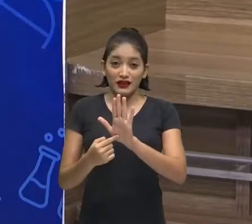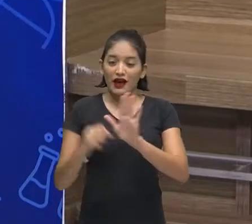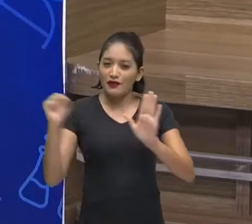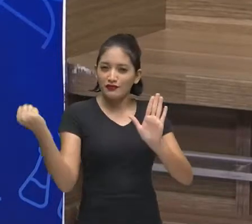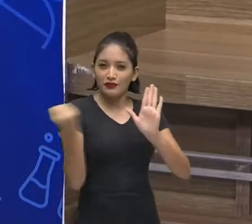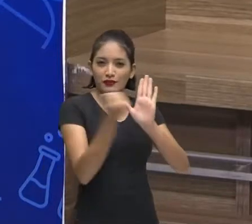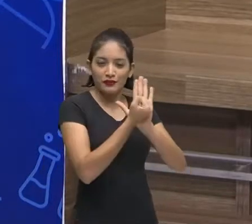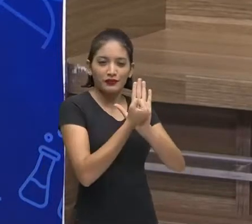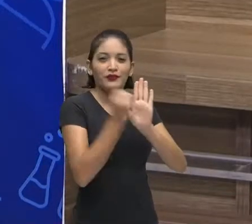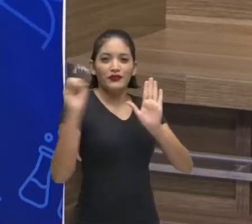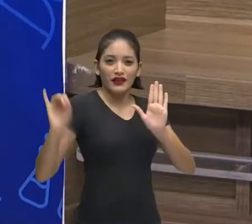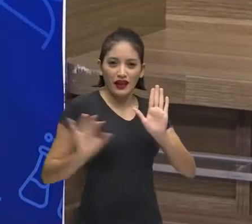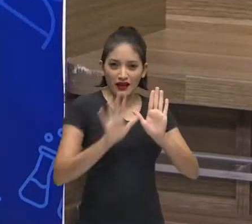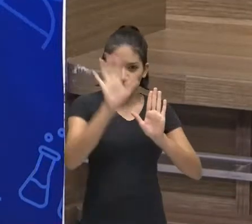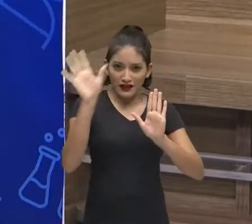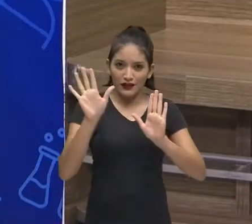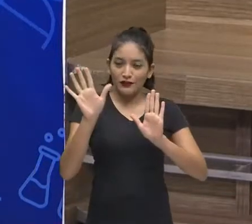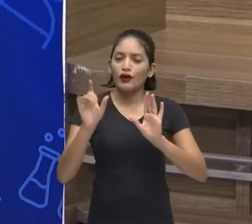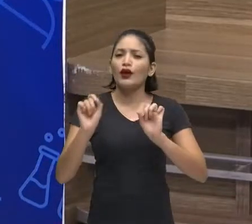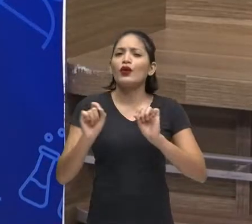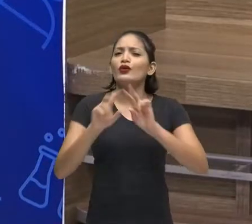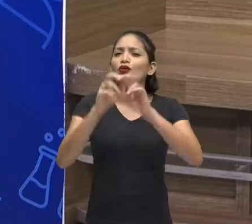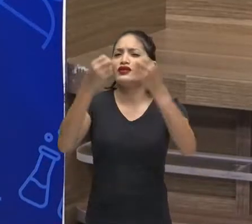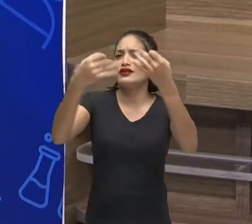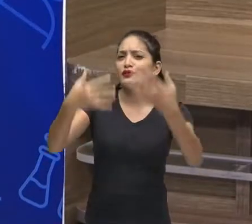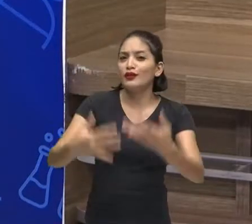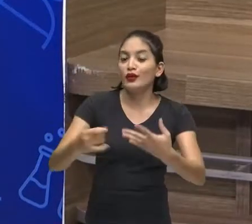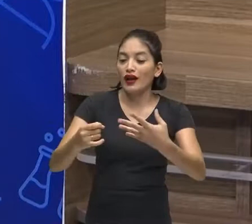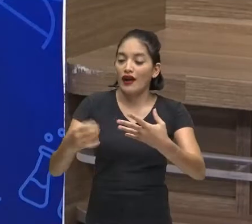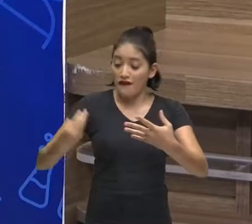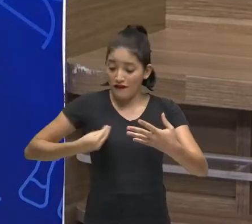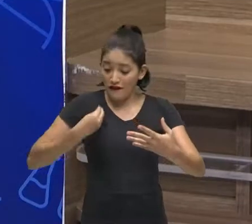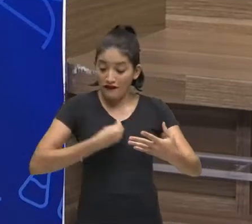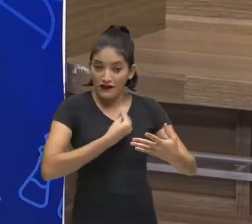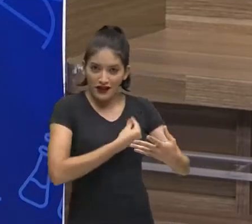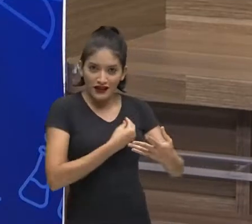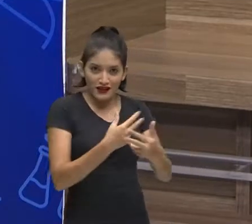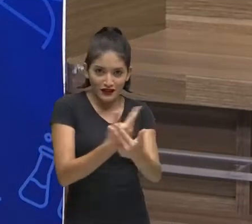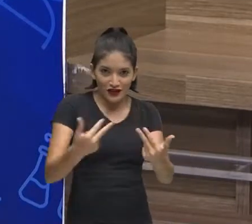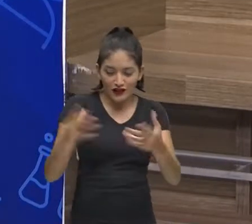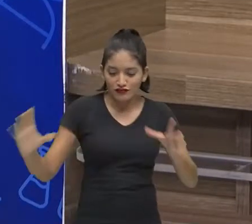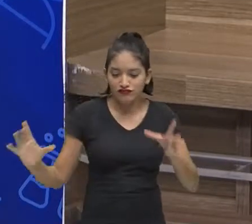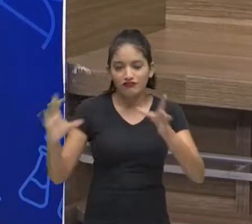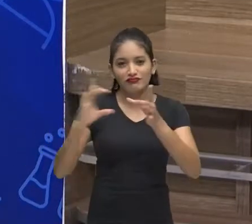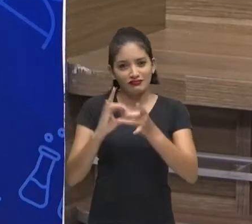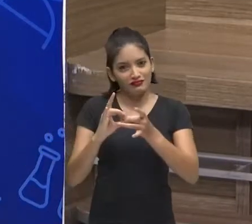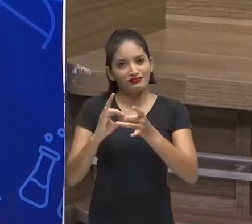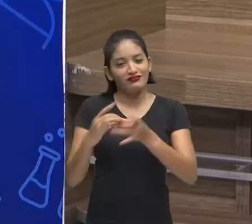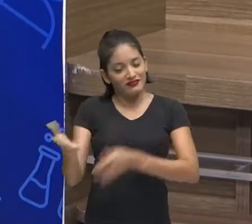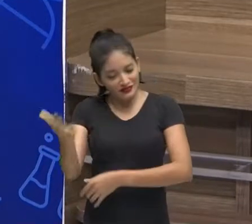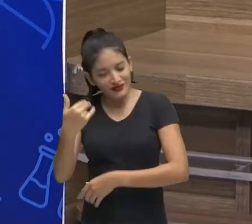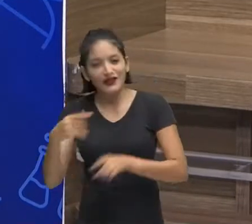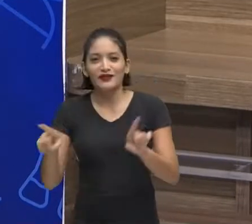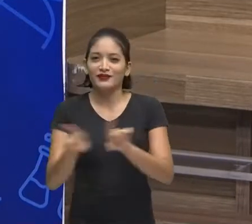logo que fala de conectando vidas. Então vamos conectar as nossas